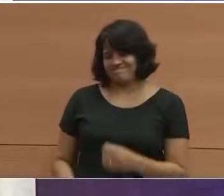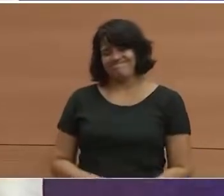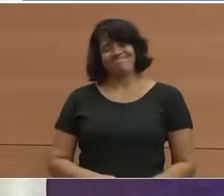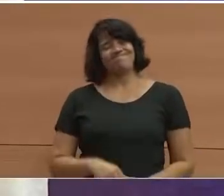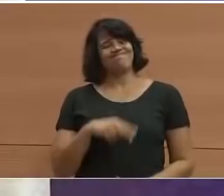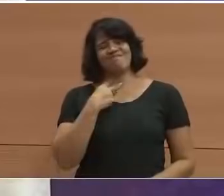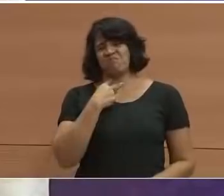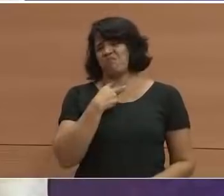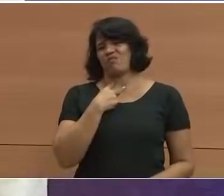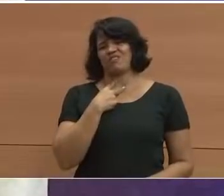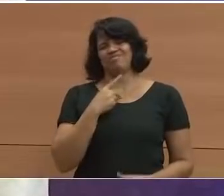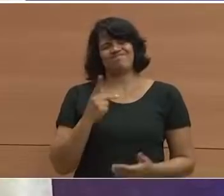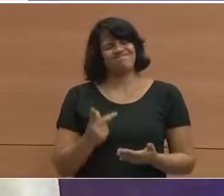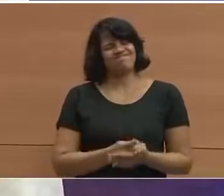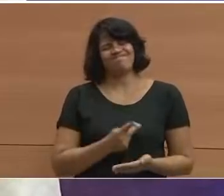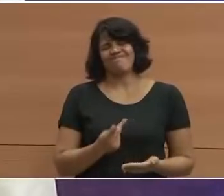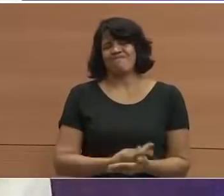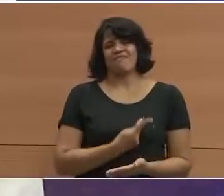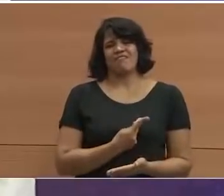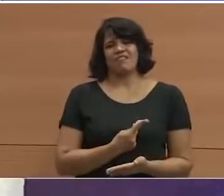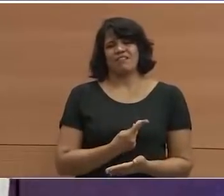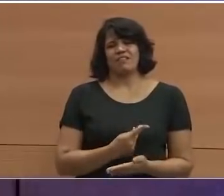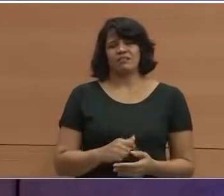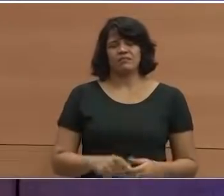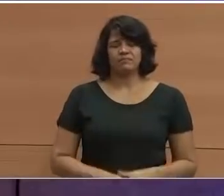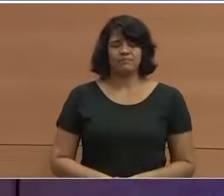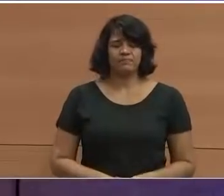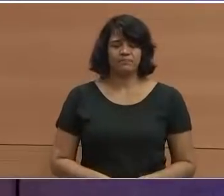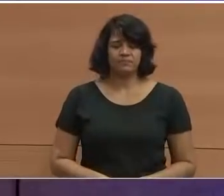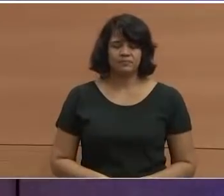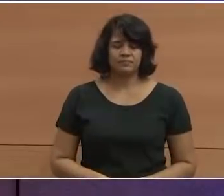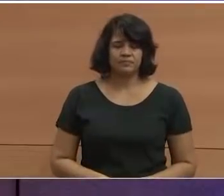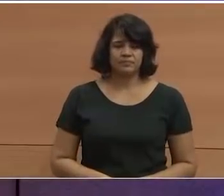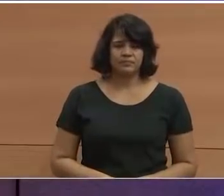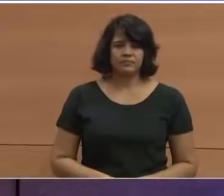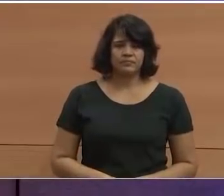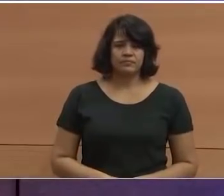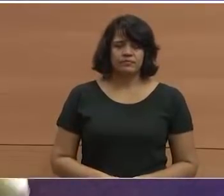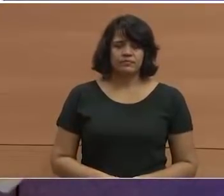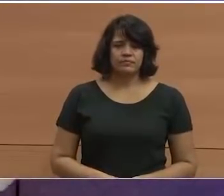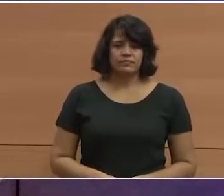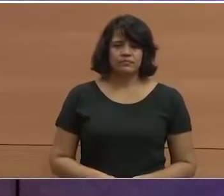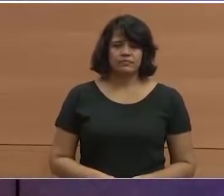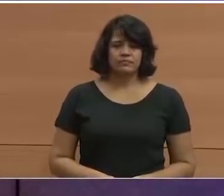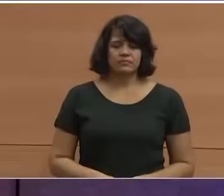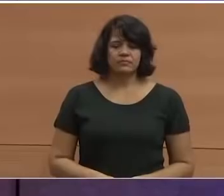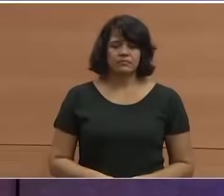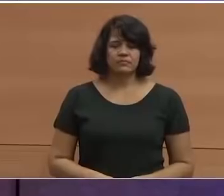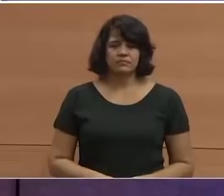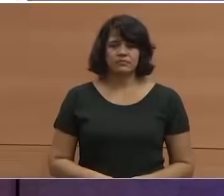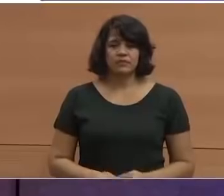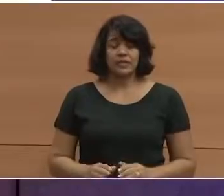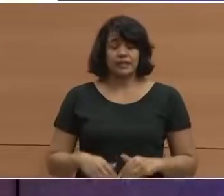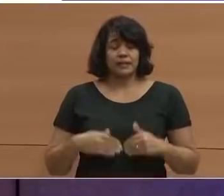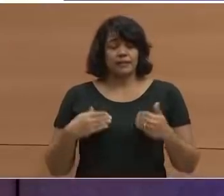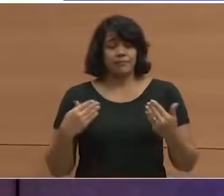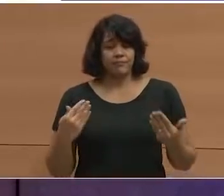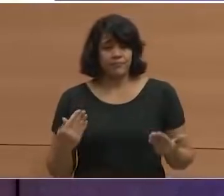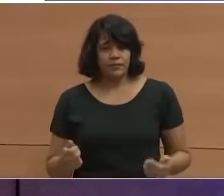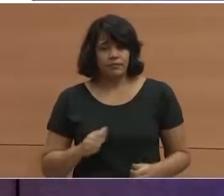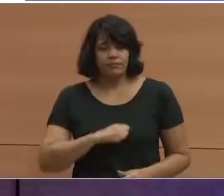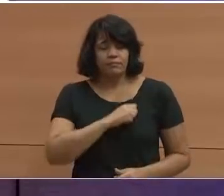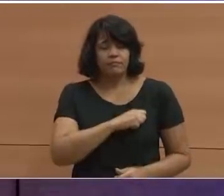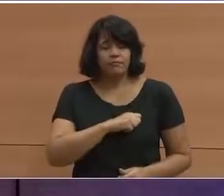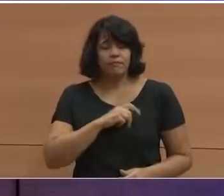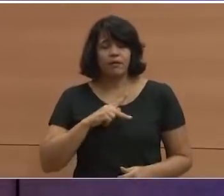um irmão que tinha credibilidade junto às igrejas, e somado a mais um, olha só o